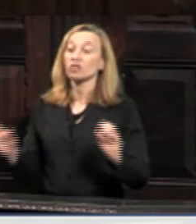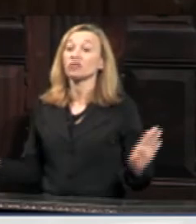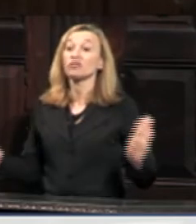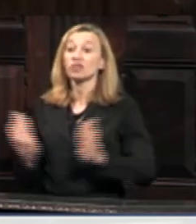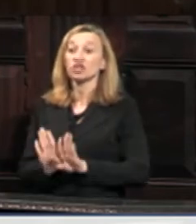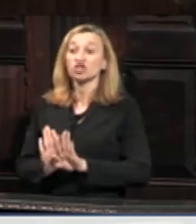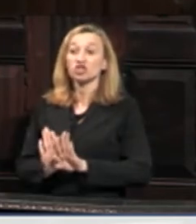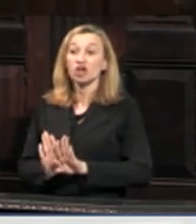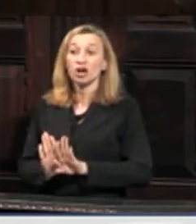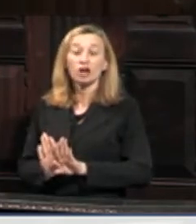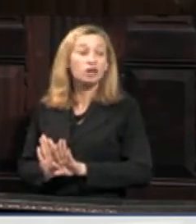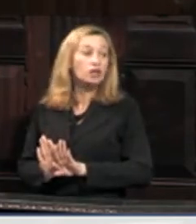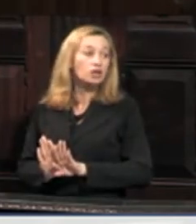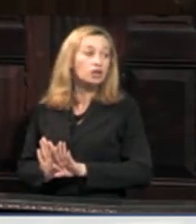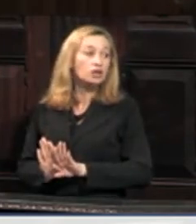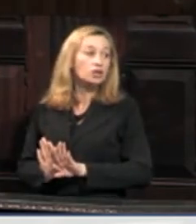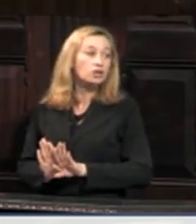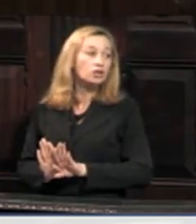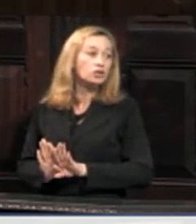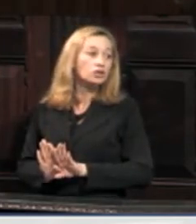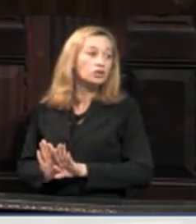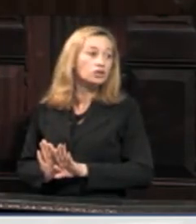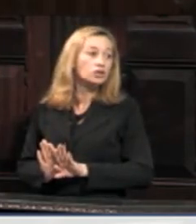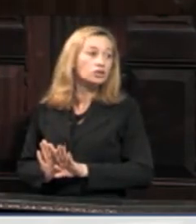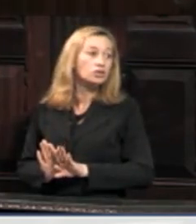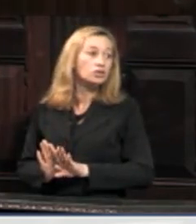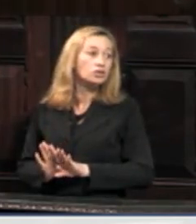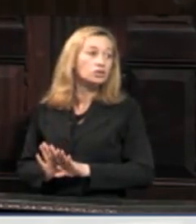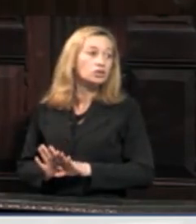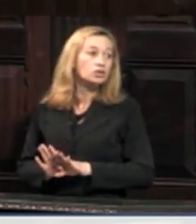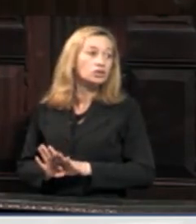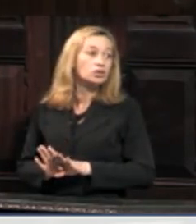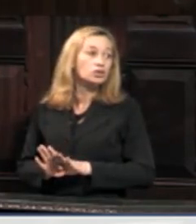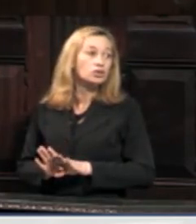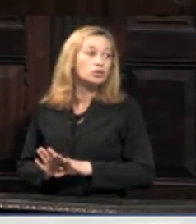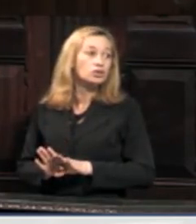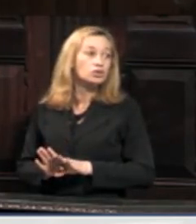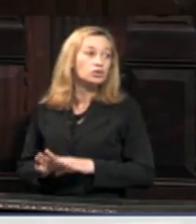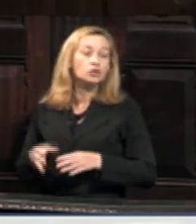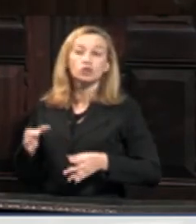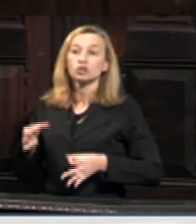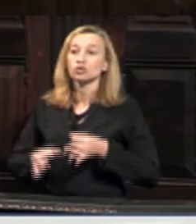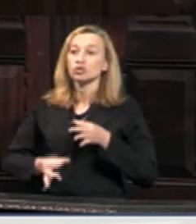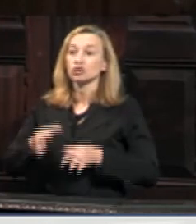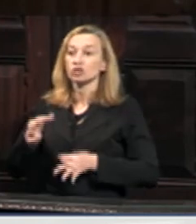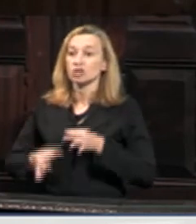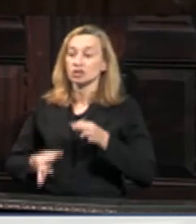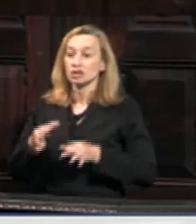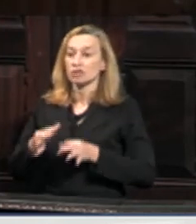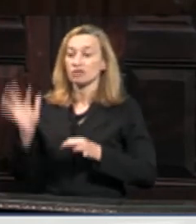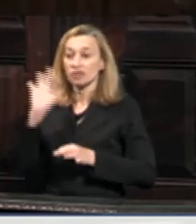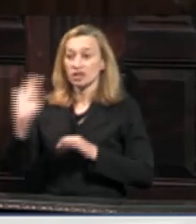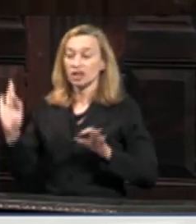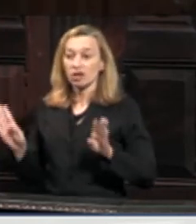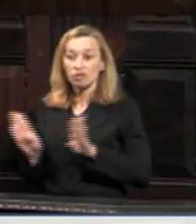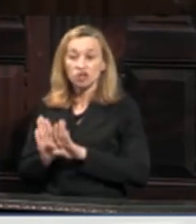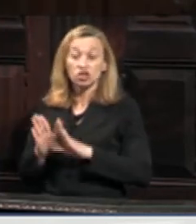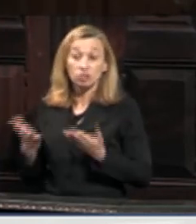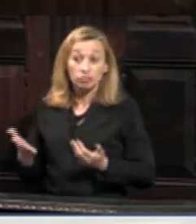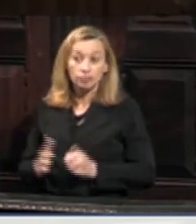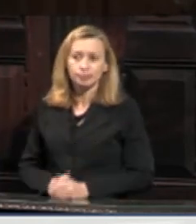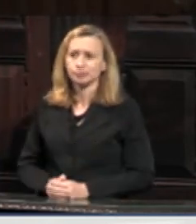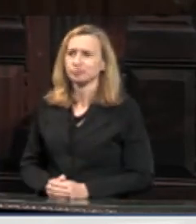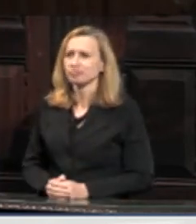fechar o Supremo Tribunal Federal. Olha, deputado Jano Mendes, não estou tratando aqui da disputa eleitoral. Queria que Vossa Excelência me